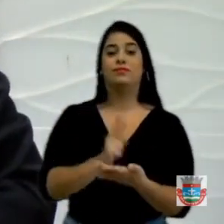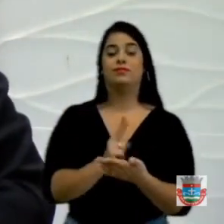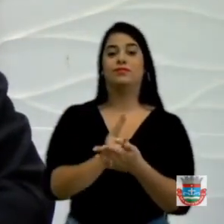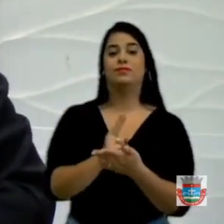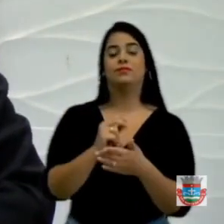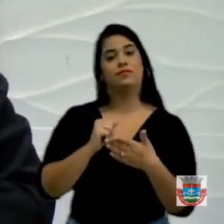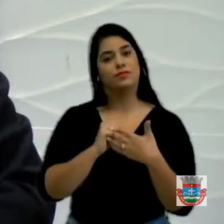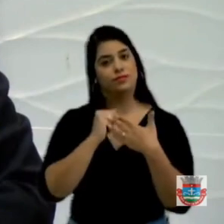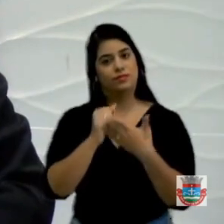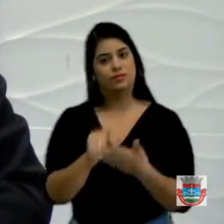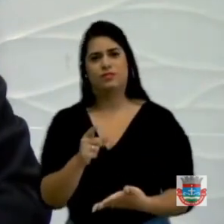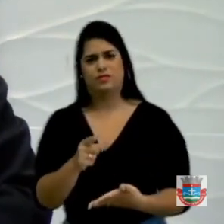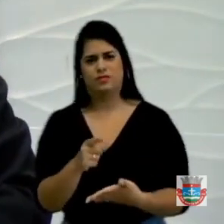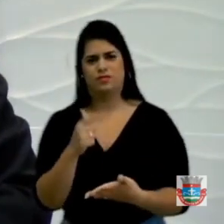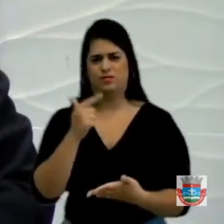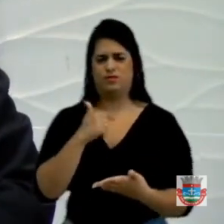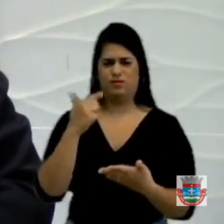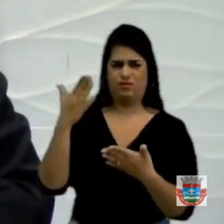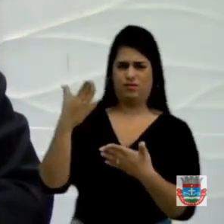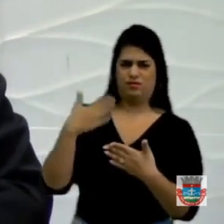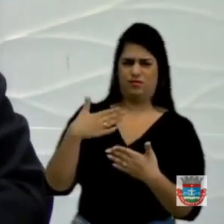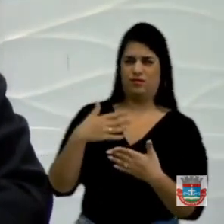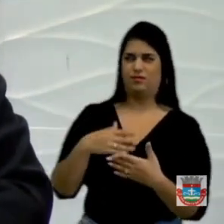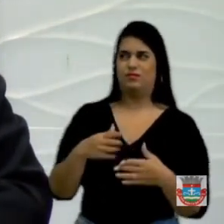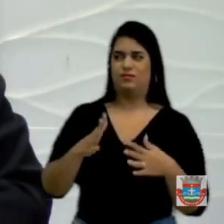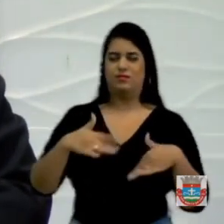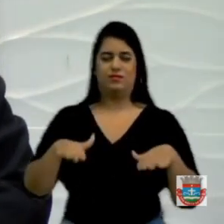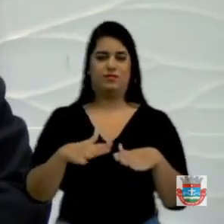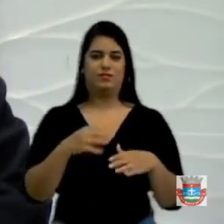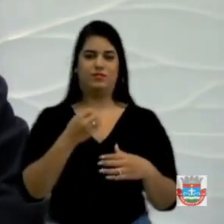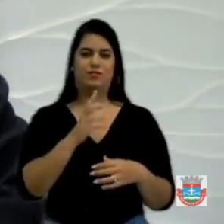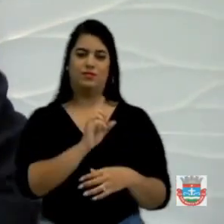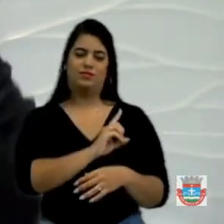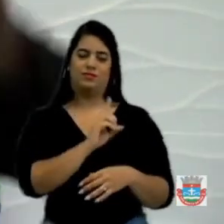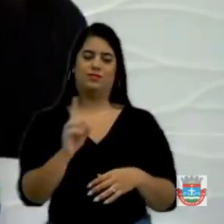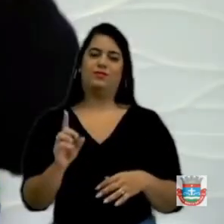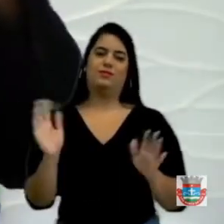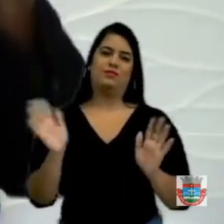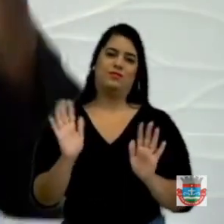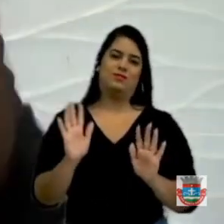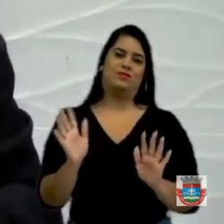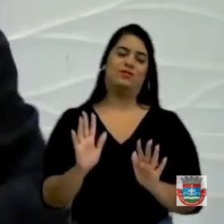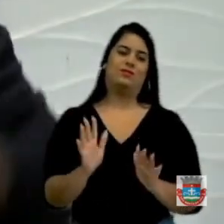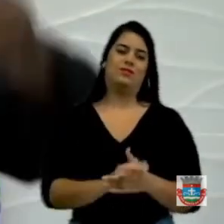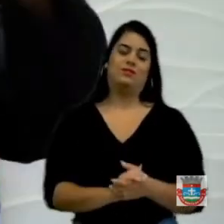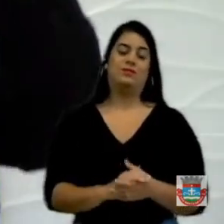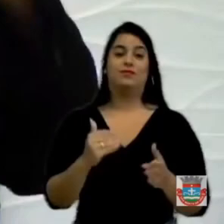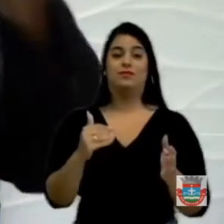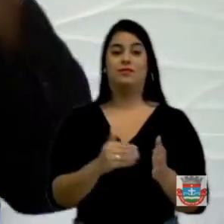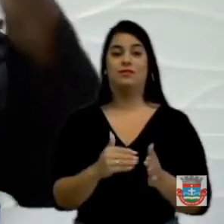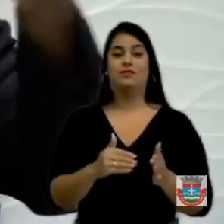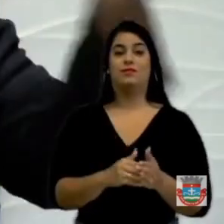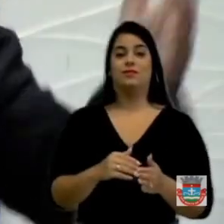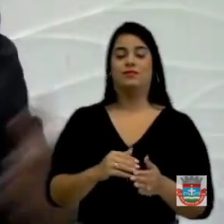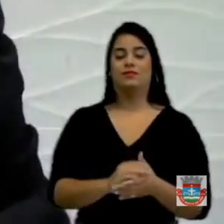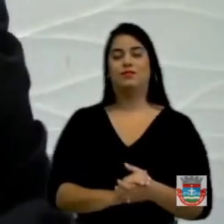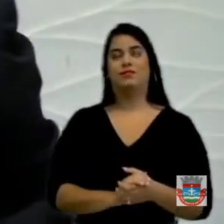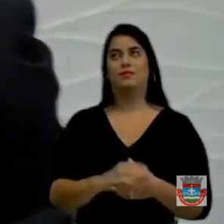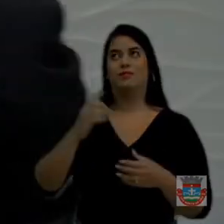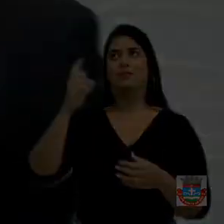tem maldade para mim, eu não tenho para você. A todos vocês, um bom dia. Tchau, fique com Deus. E até a próxima. Que Deus proteja nós todos.